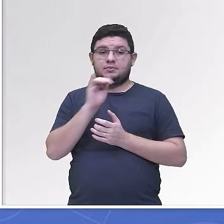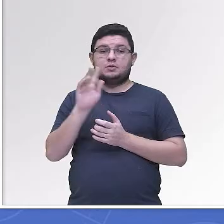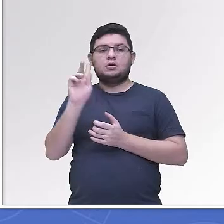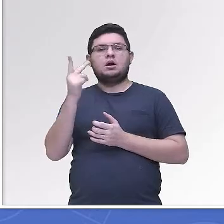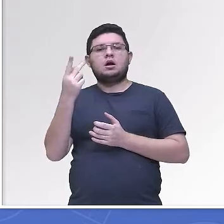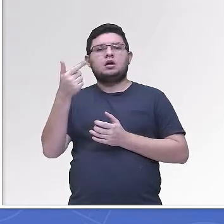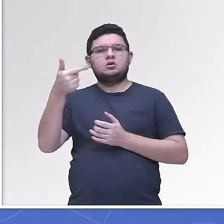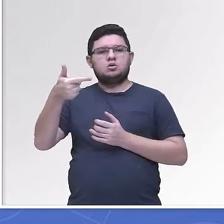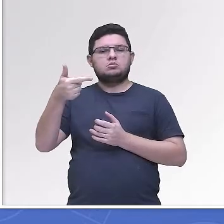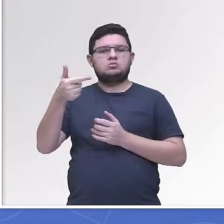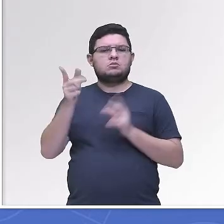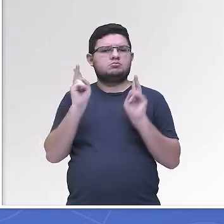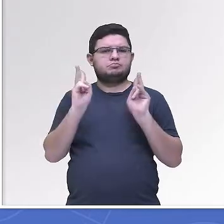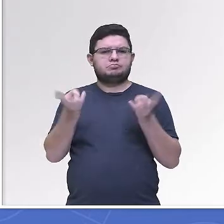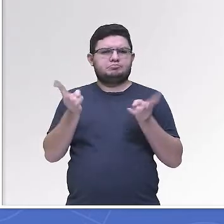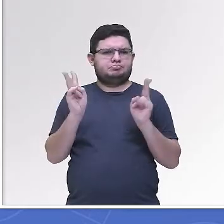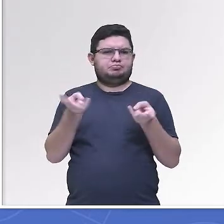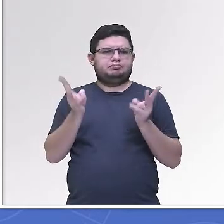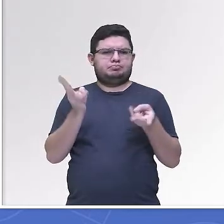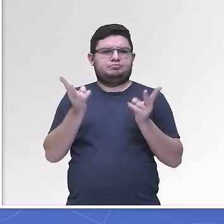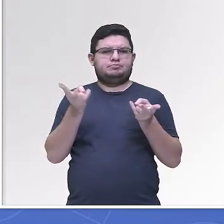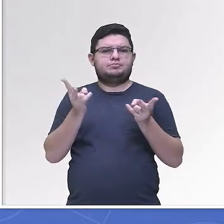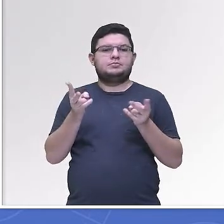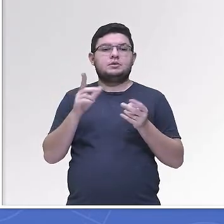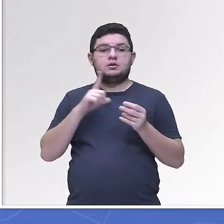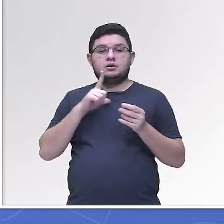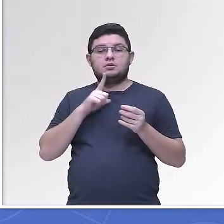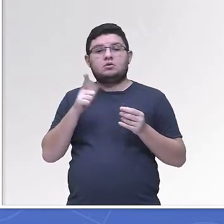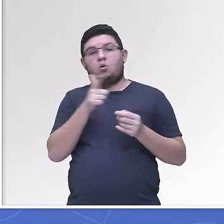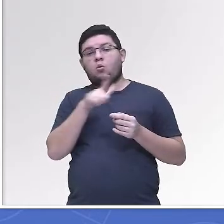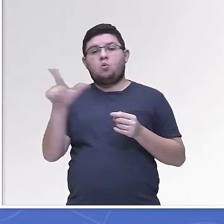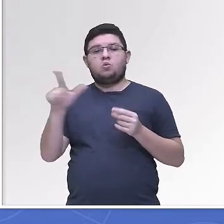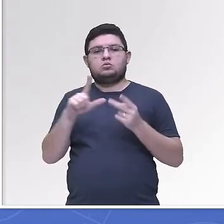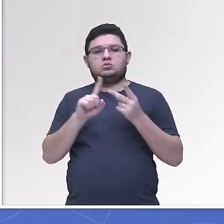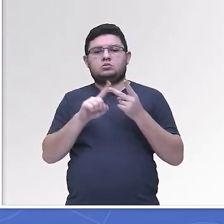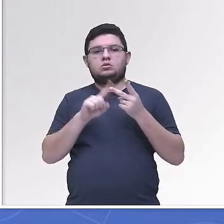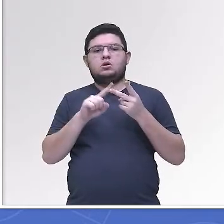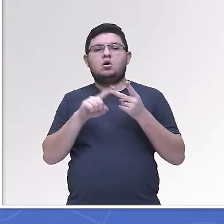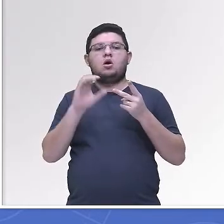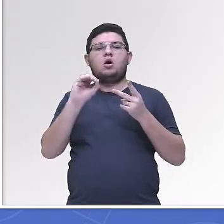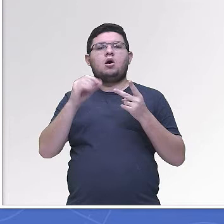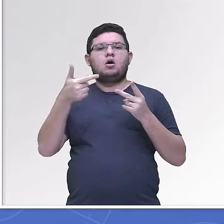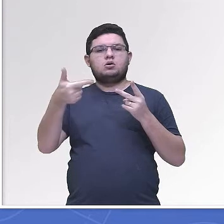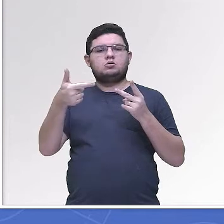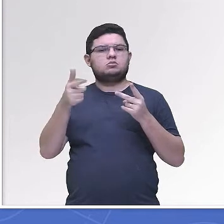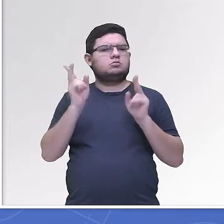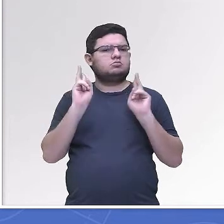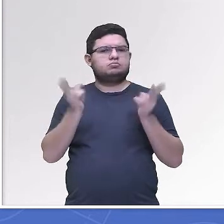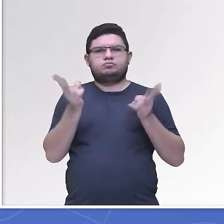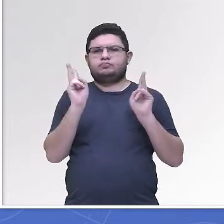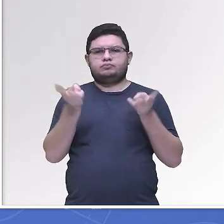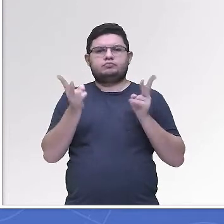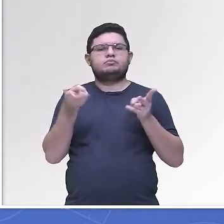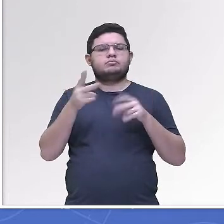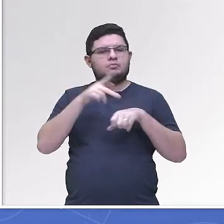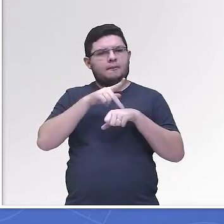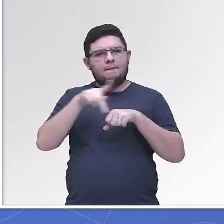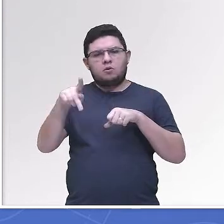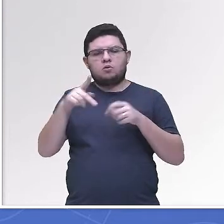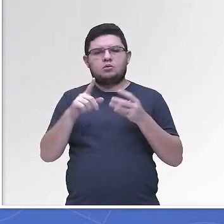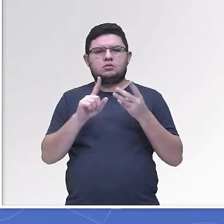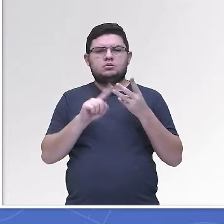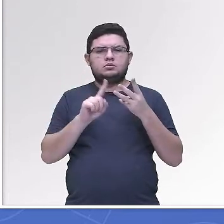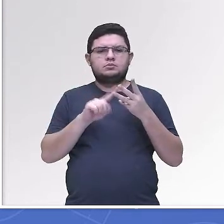elemento químico, é uma substância pura. Gás oxigênio, O2, é uma substância química pura.